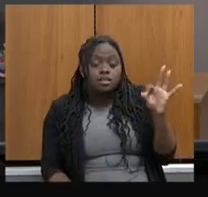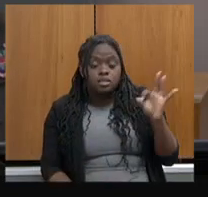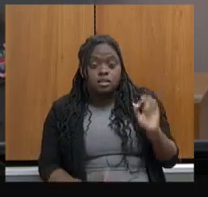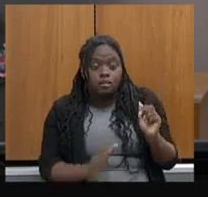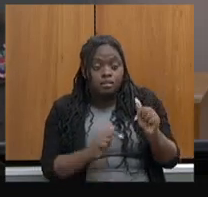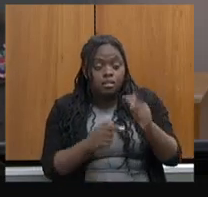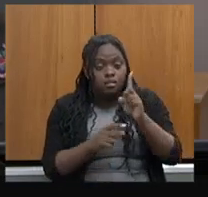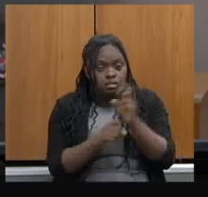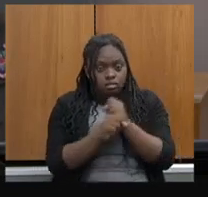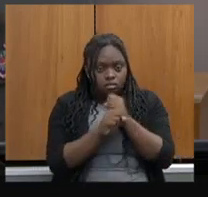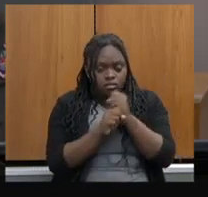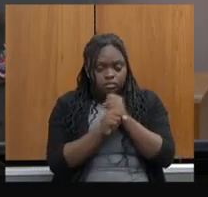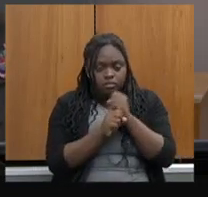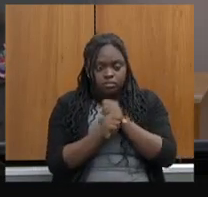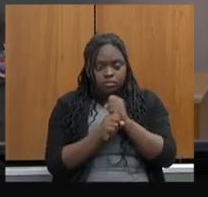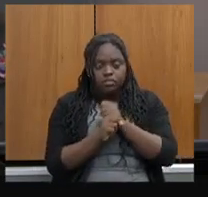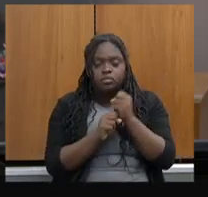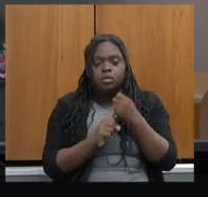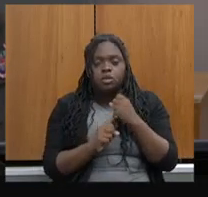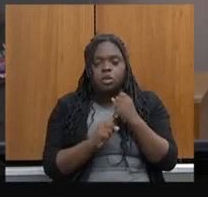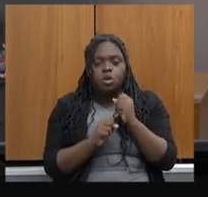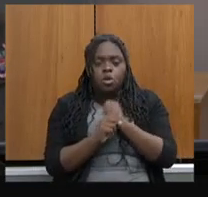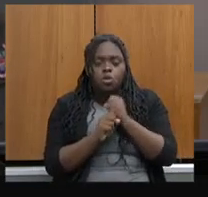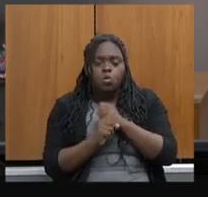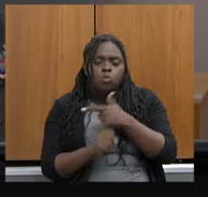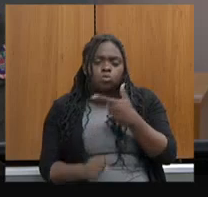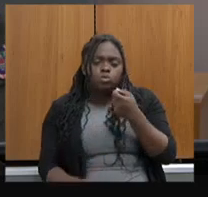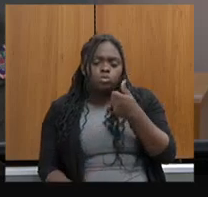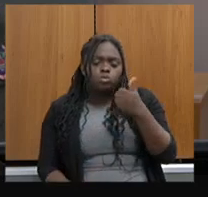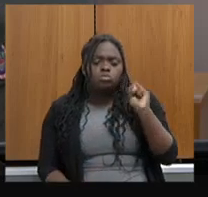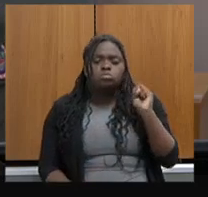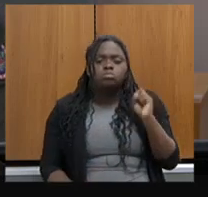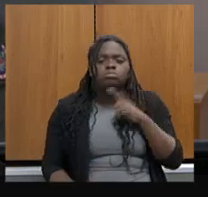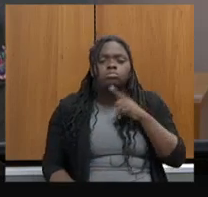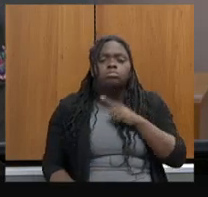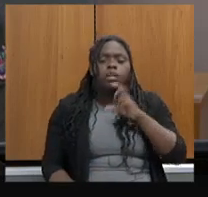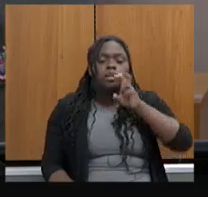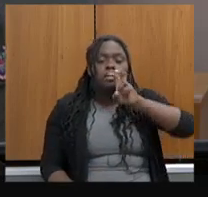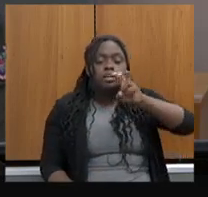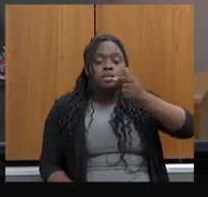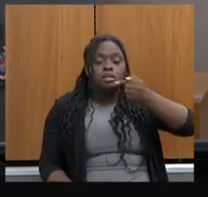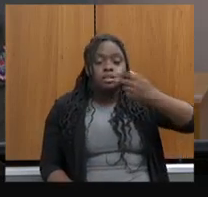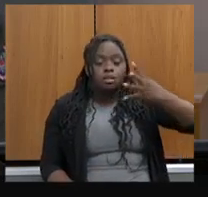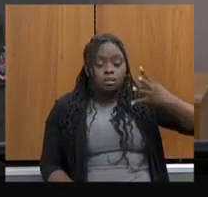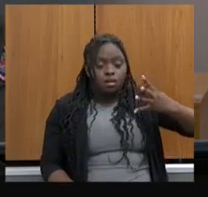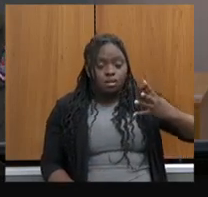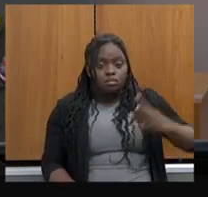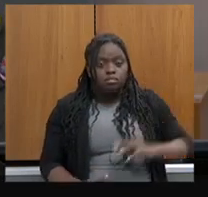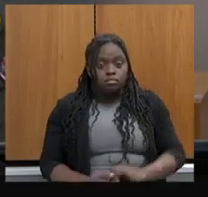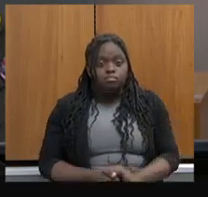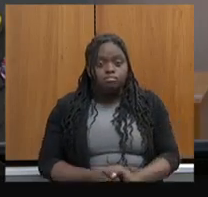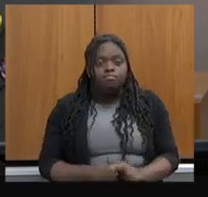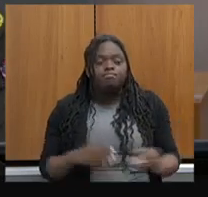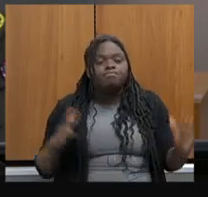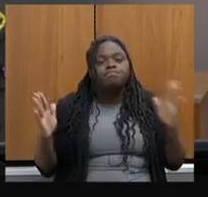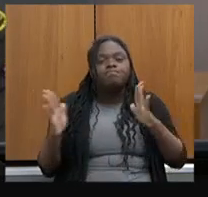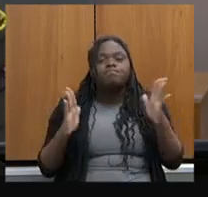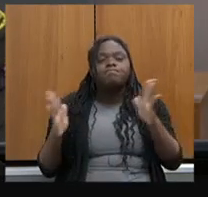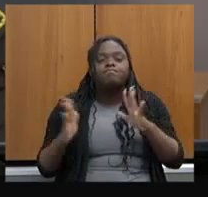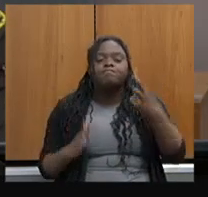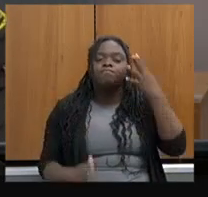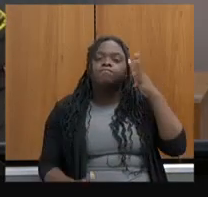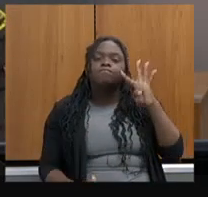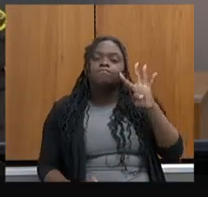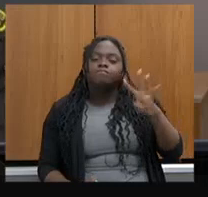no ano nós chegamos em 2018 a 574 ocorrências durante esses quatro últimos